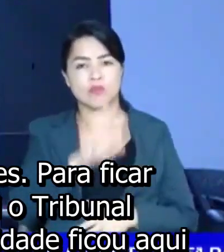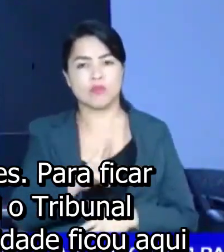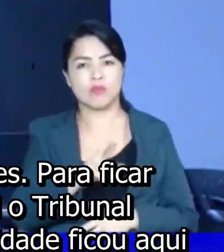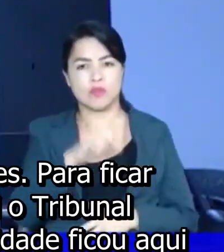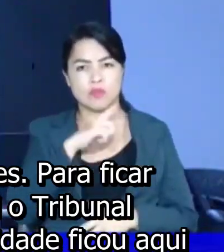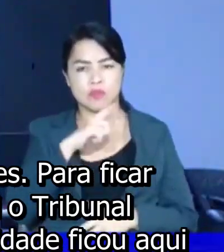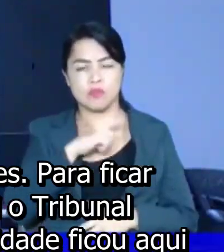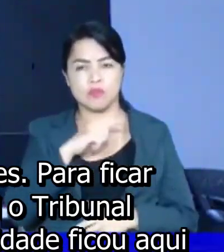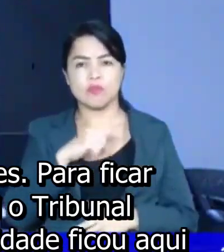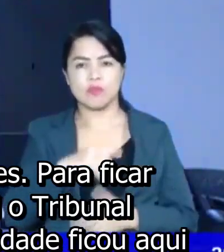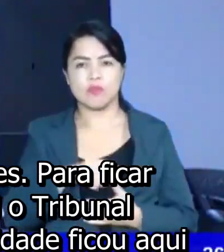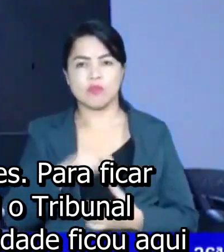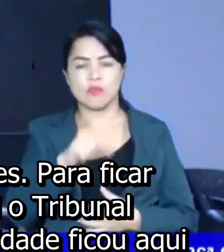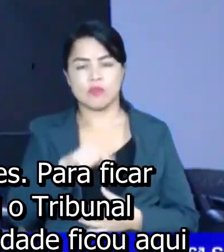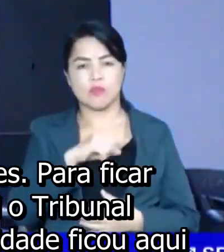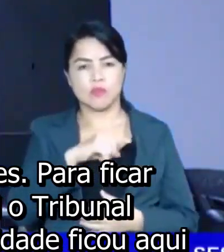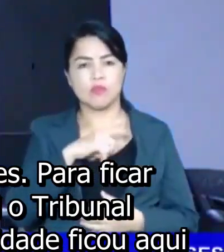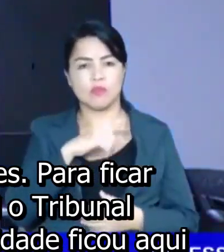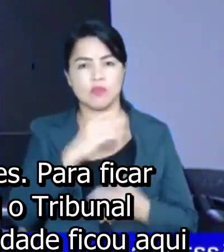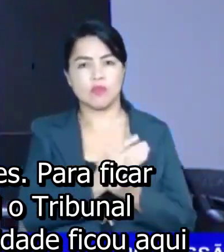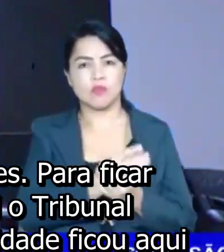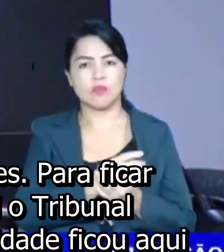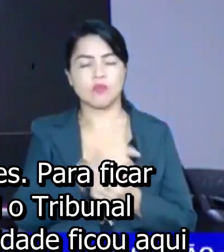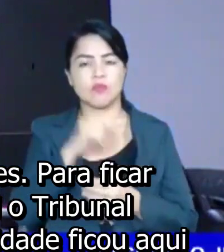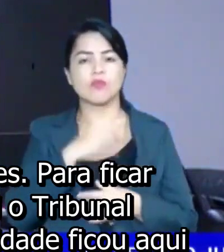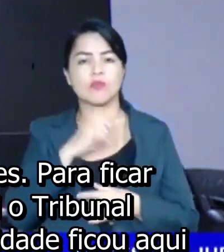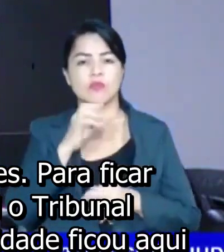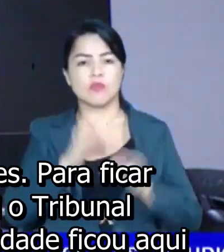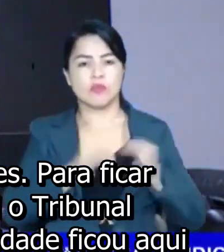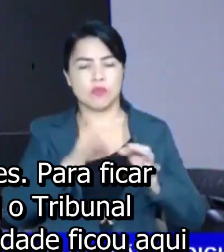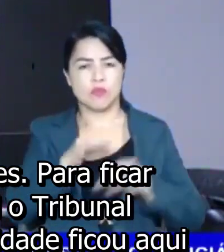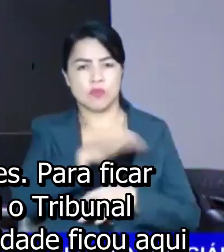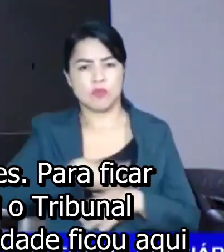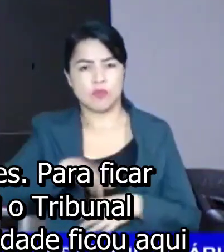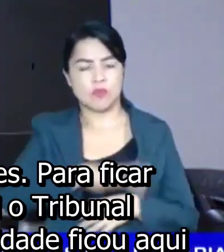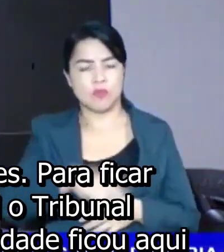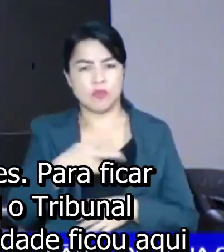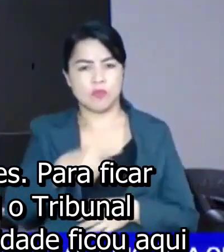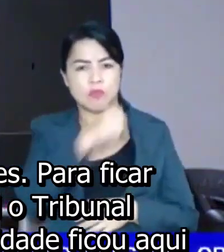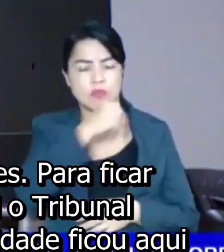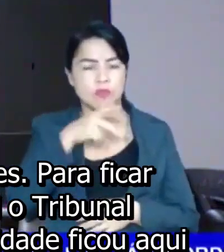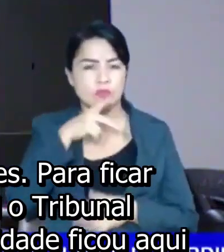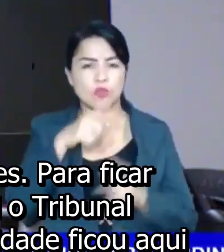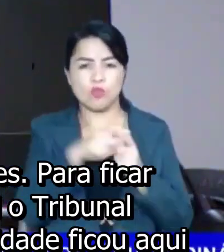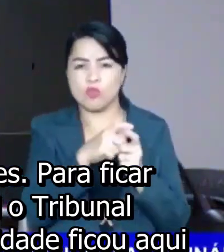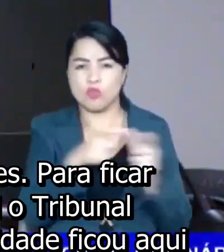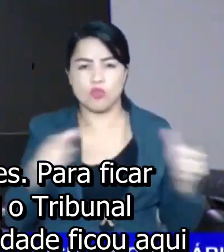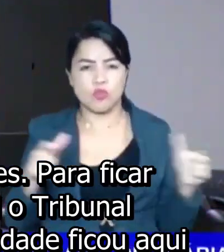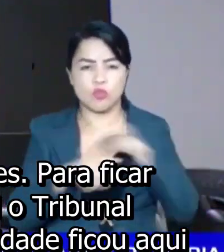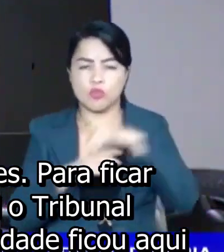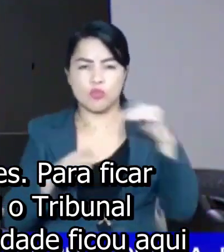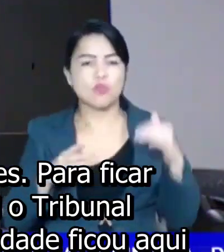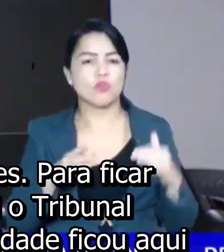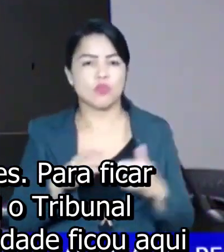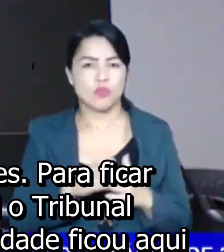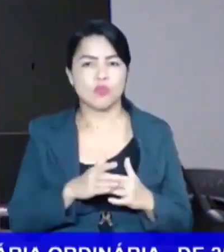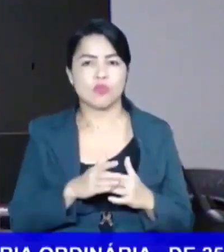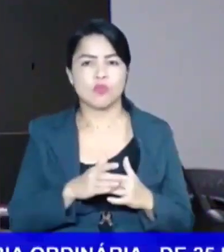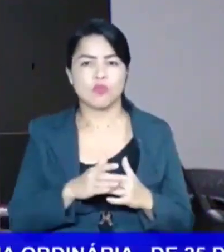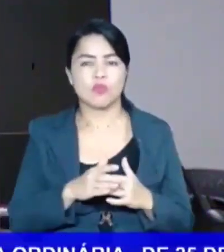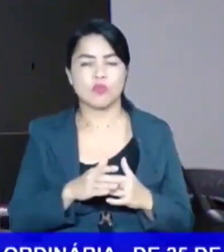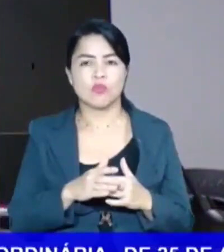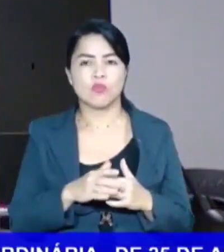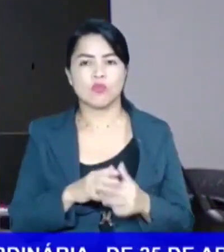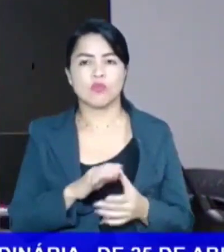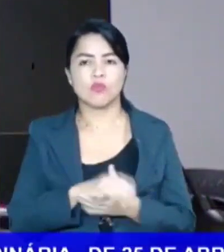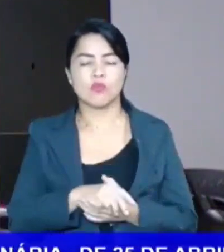resultado desse julgamento foi o Tribunal Regional Eleitoral do Amapá, por unanimidade, deixa eu